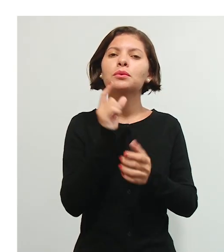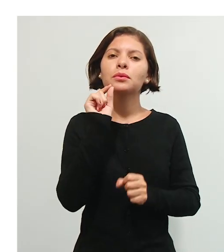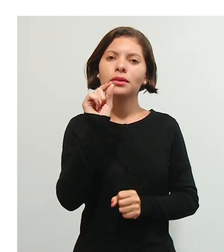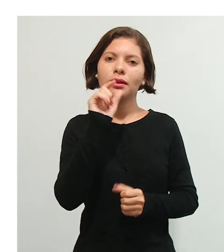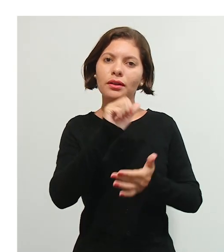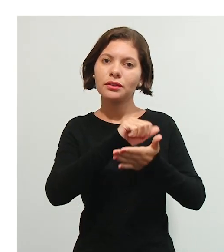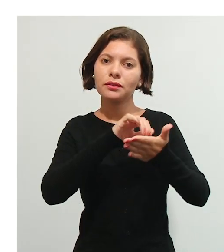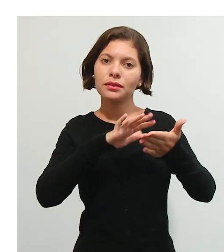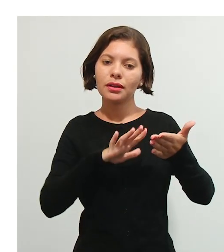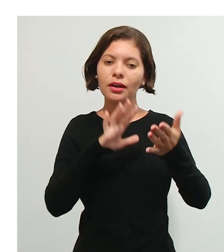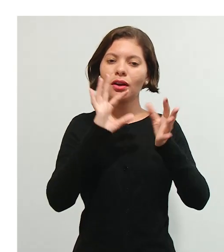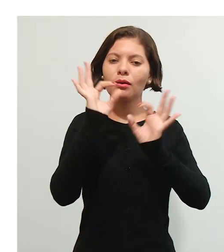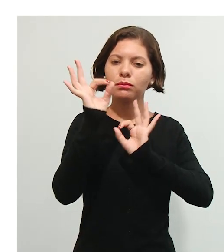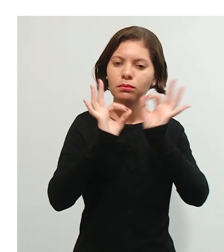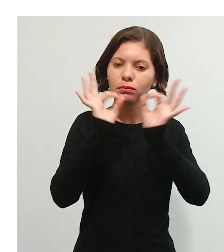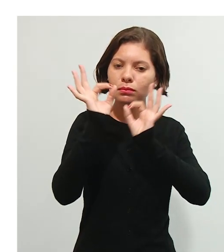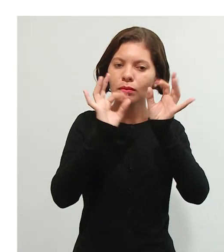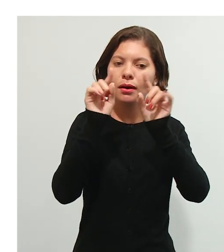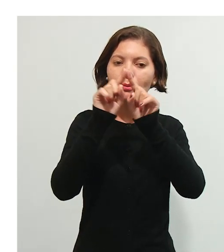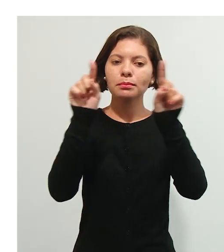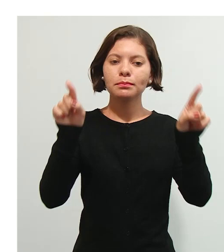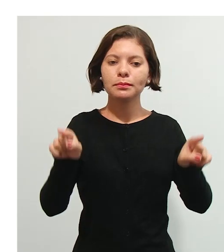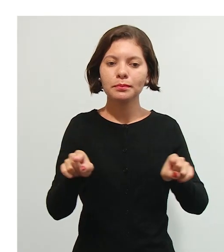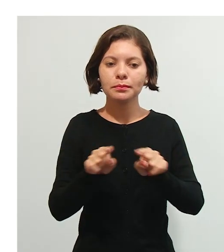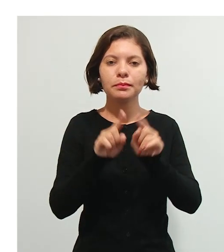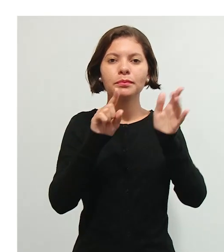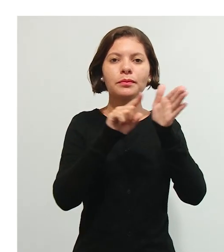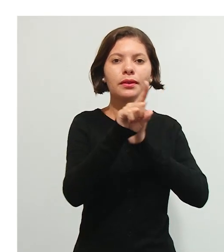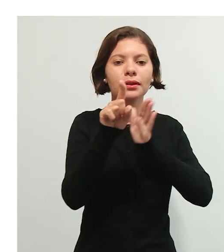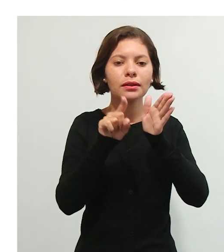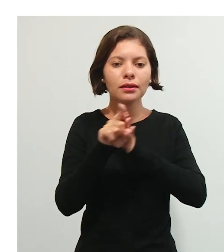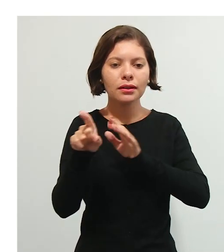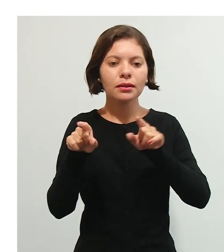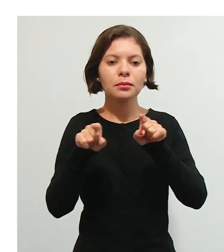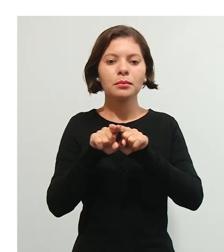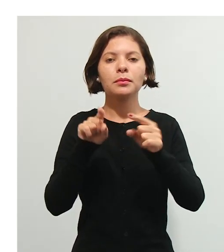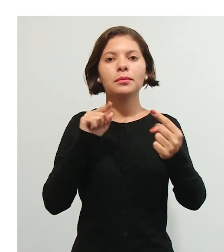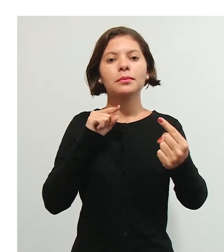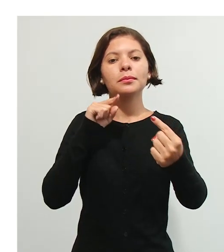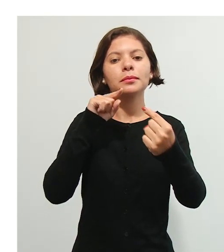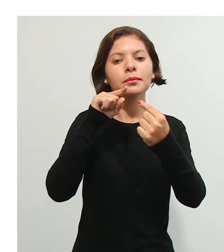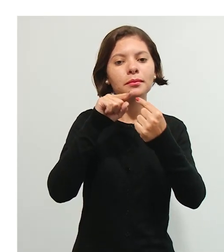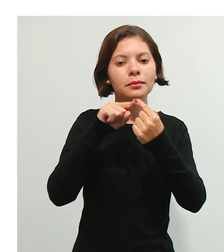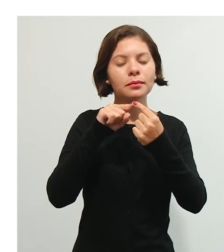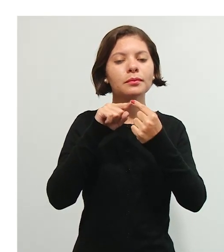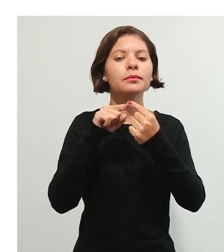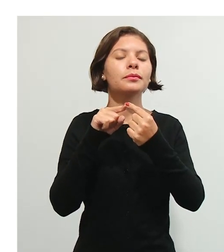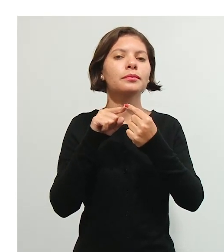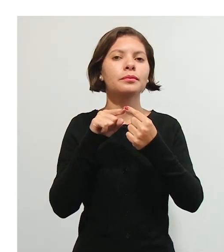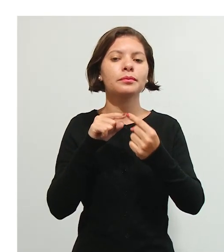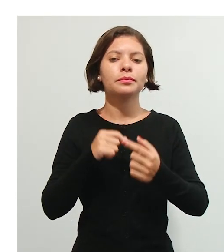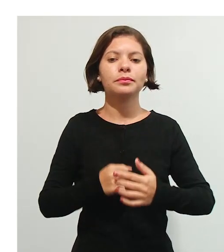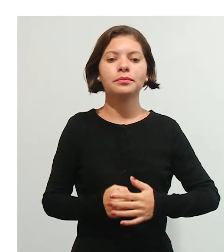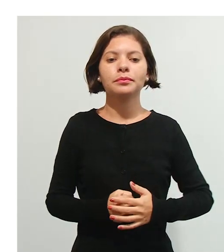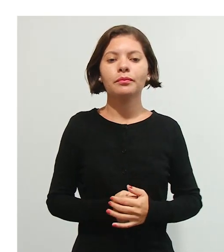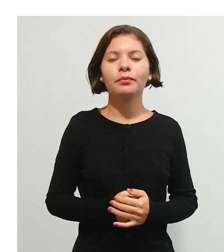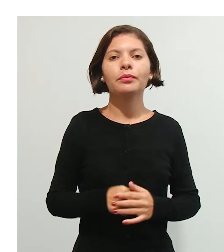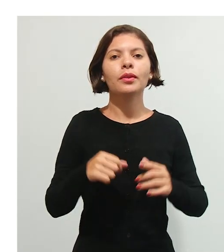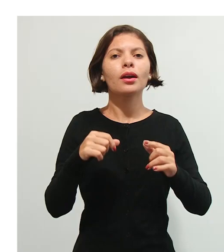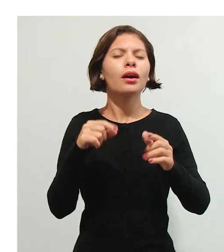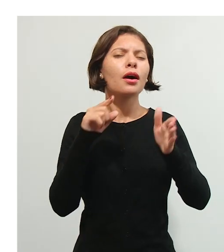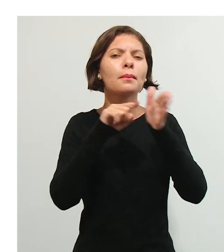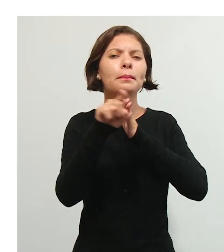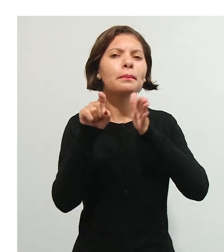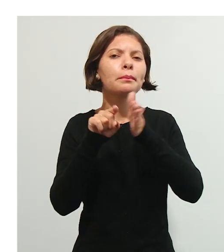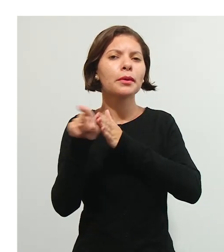com ATIV de elaboração de questionário aplicação e tabulação e os